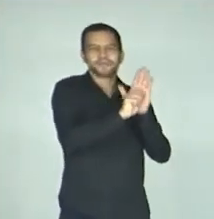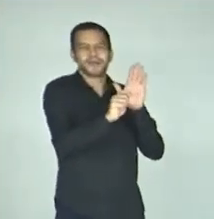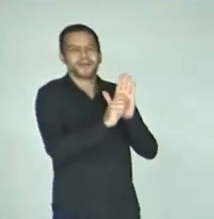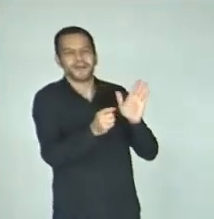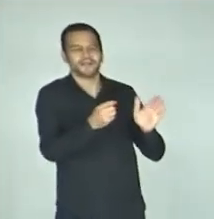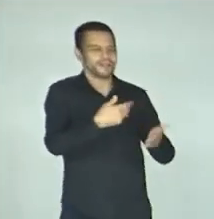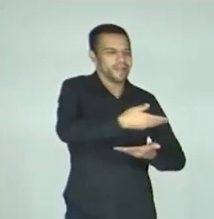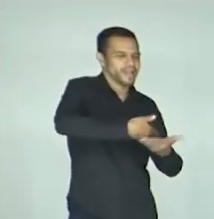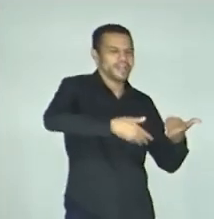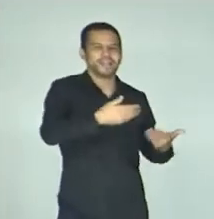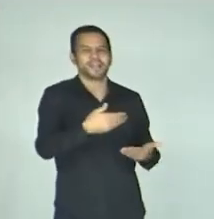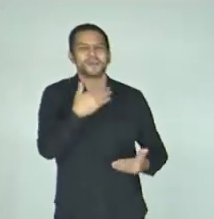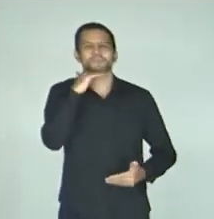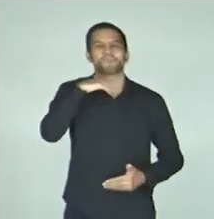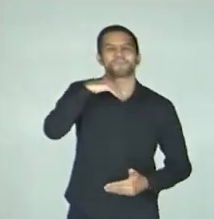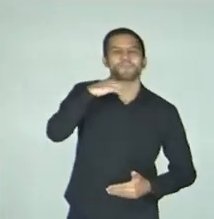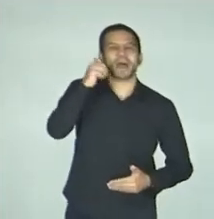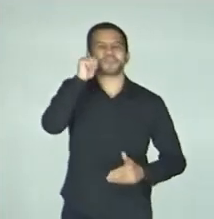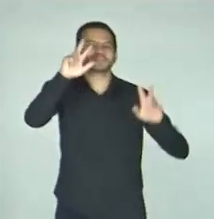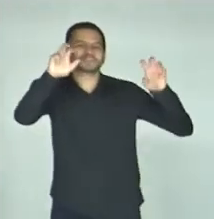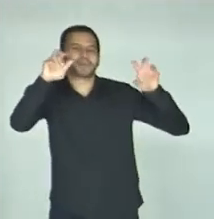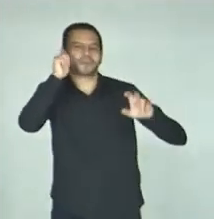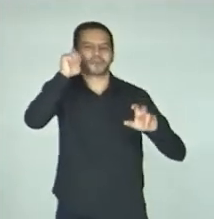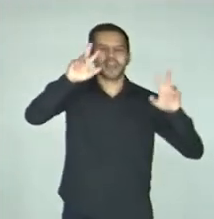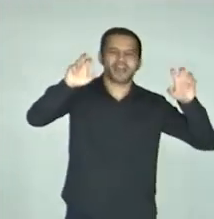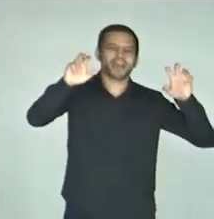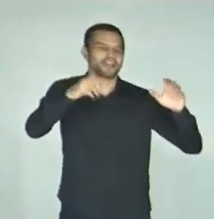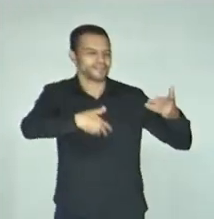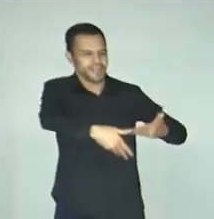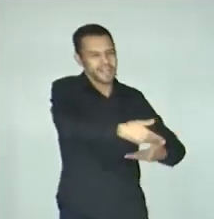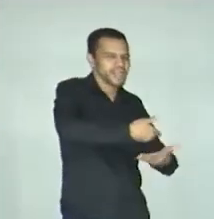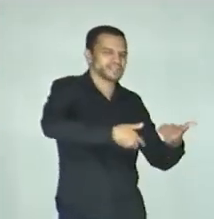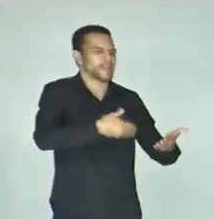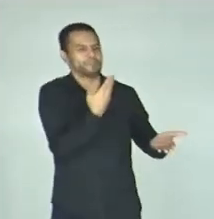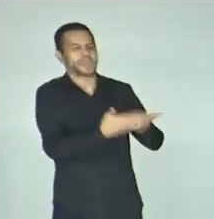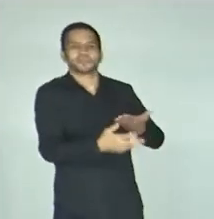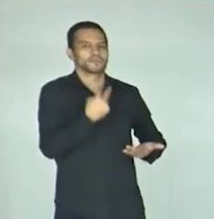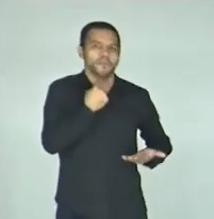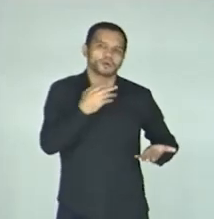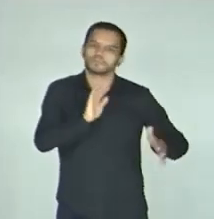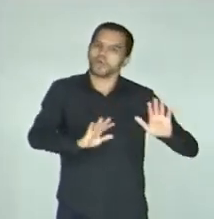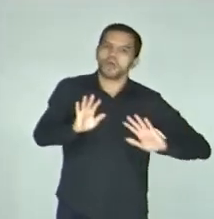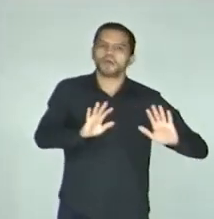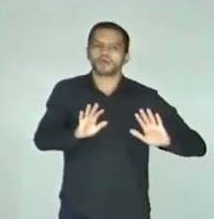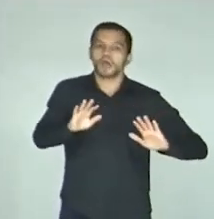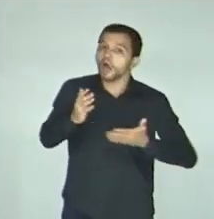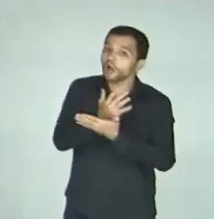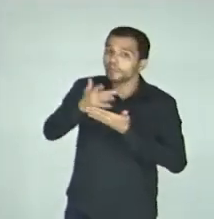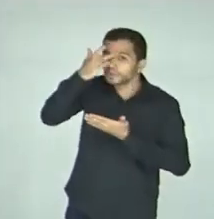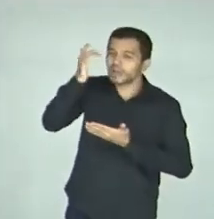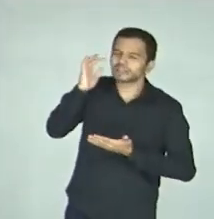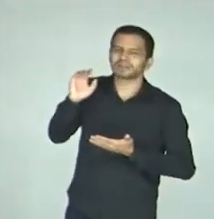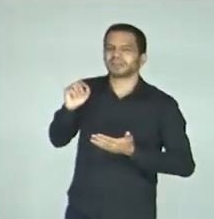daquele papo de mulher só que ela é em alguns acho que vão perder oportunidade financeira porque aí vai ter que ser